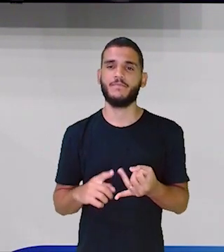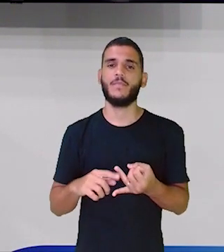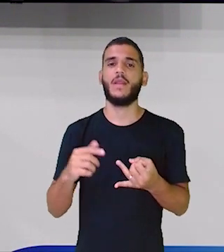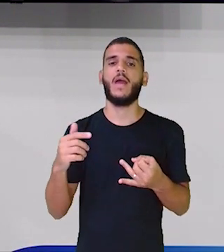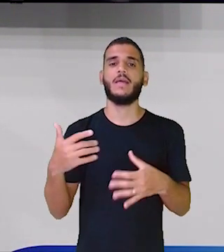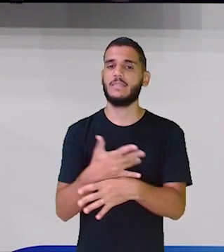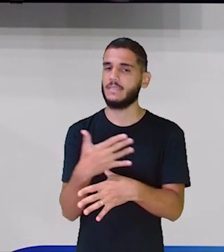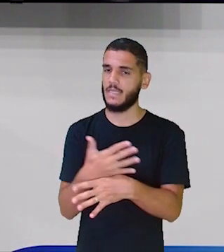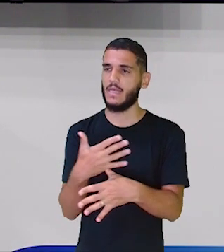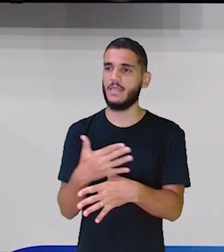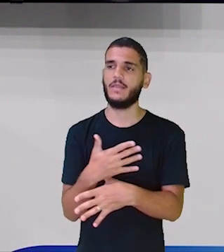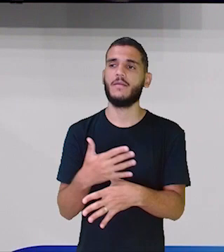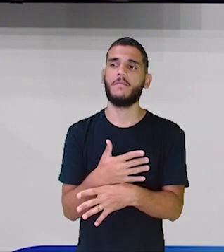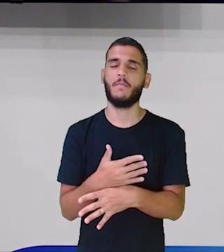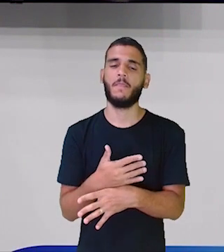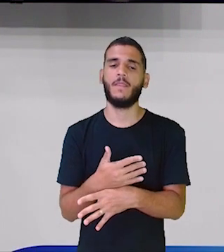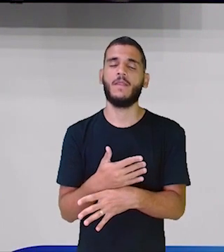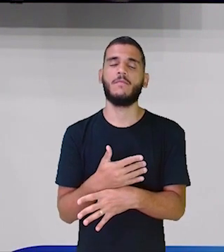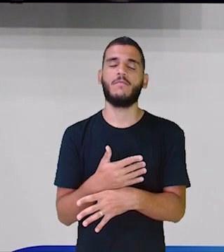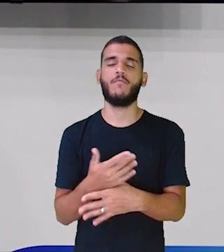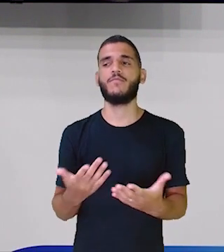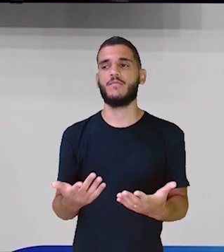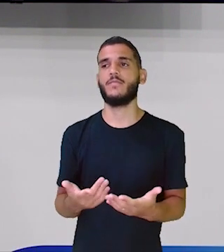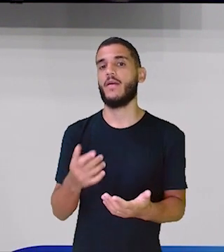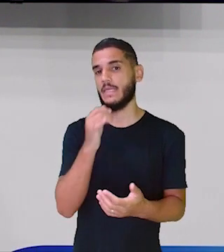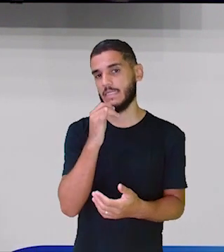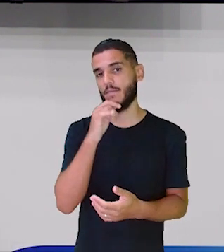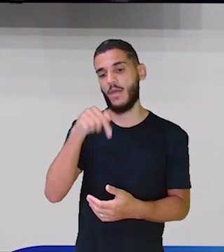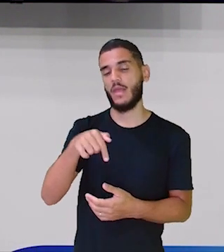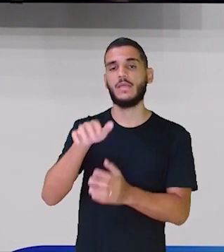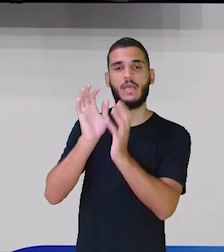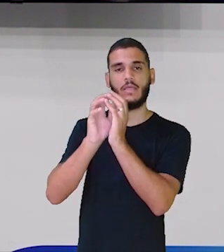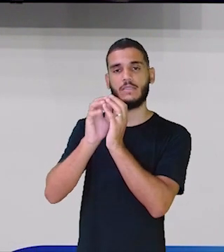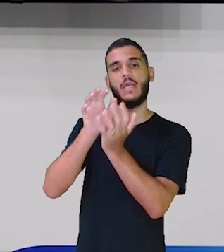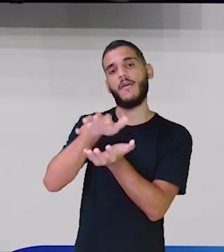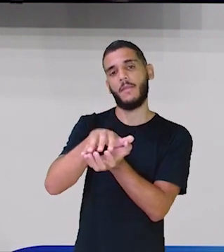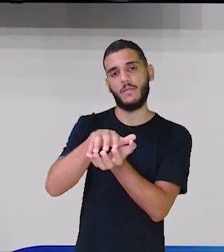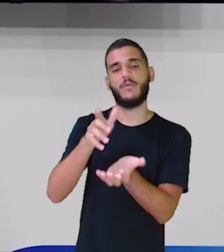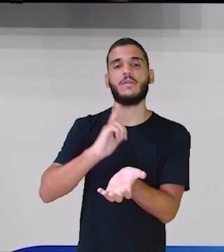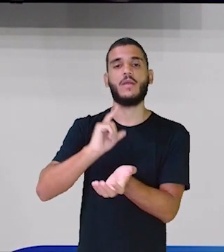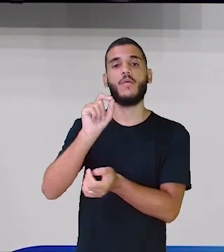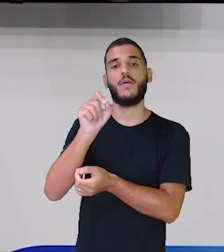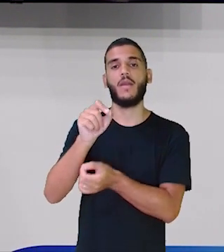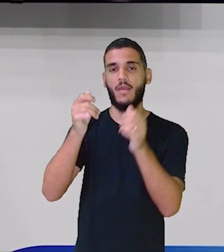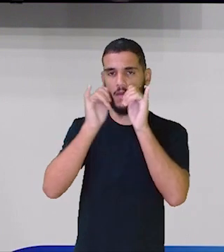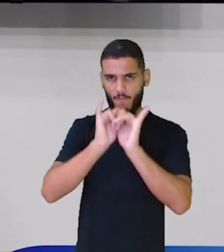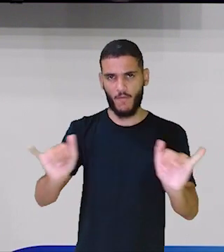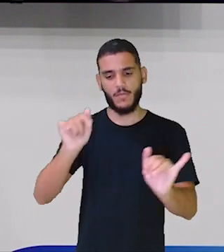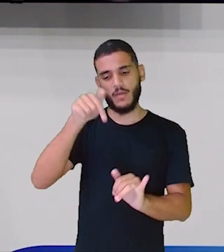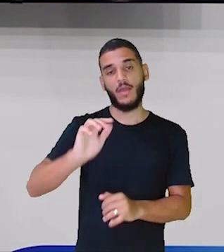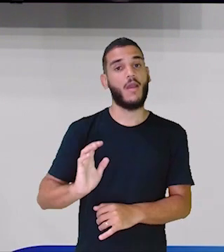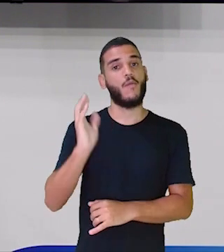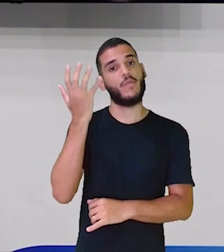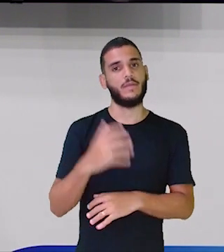cidade, que é ali, pois, os jornais daqui de Recife, de Pernambuco, dão a notícia do que acontece aqui em